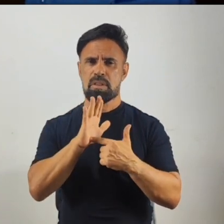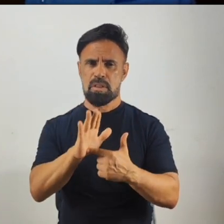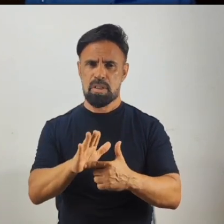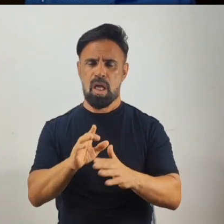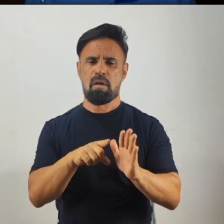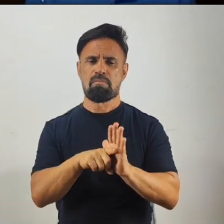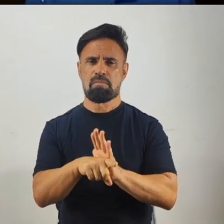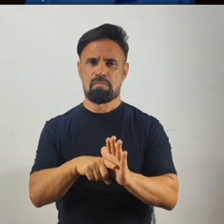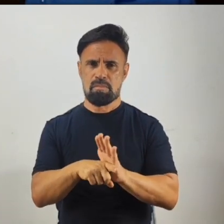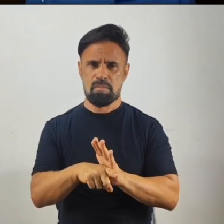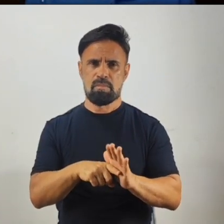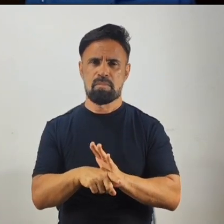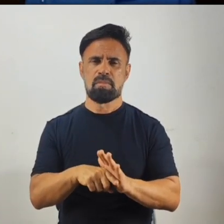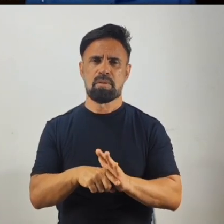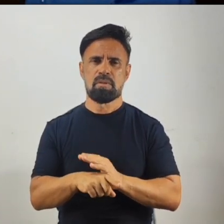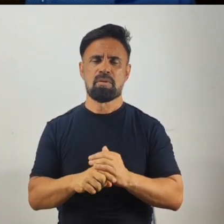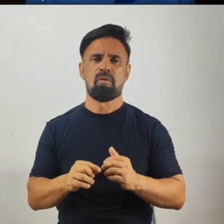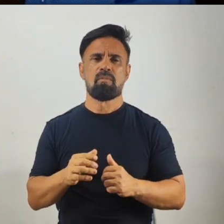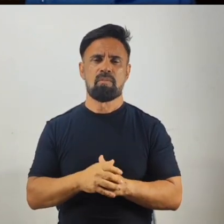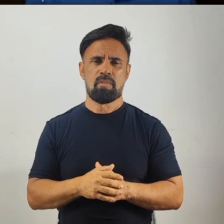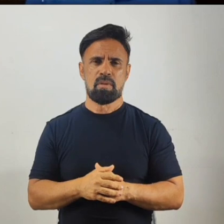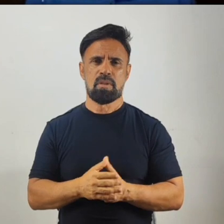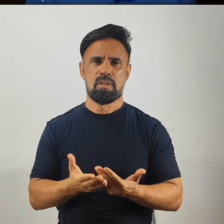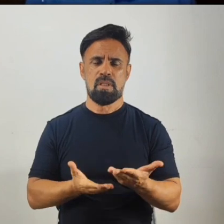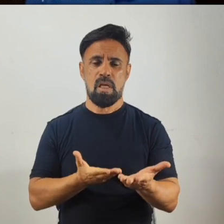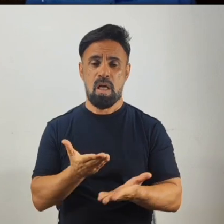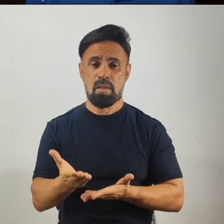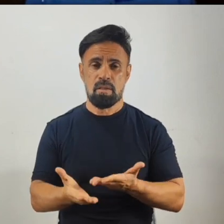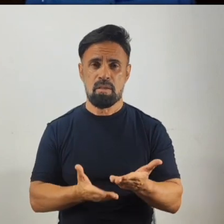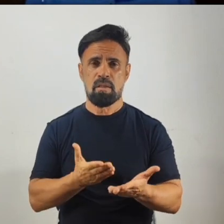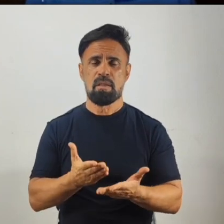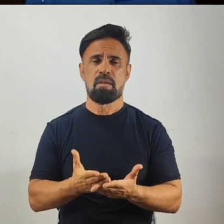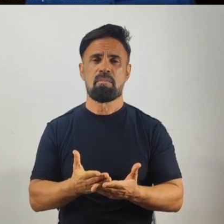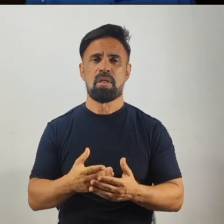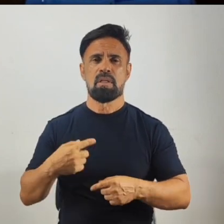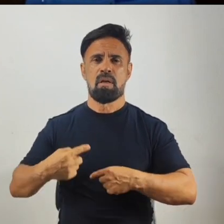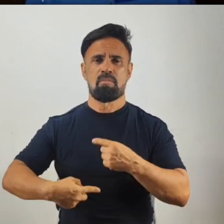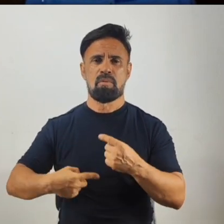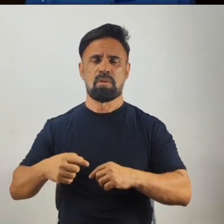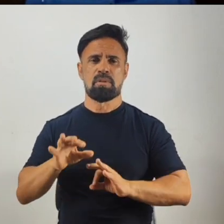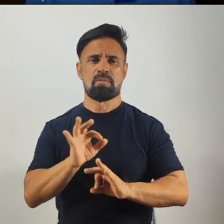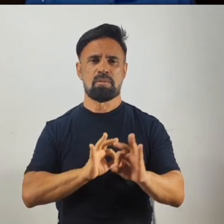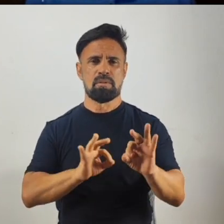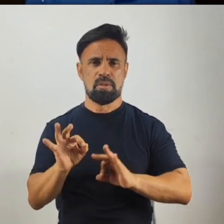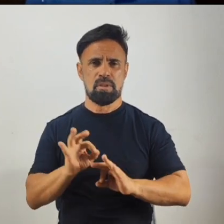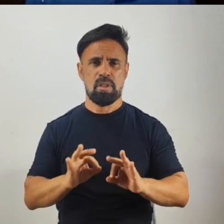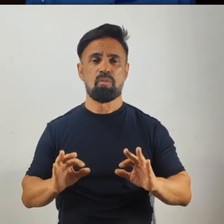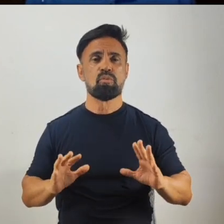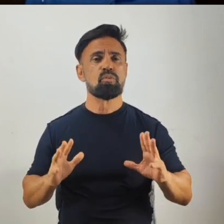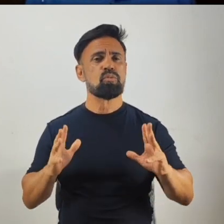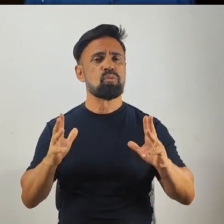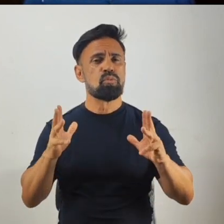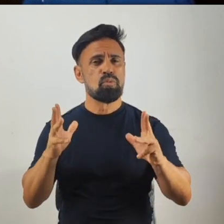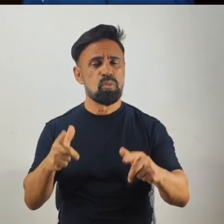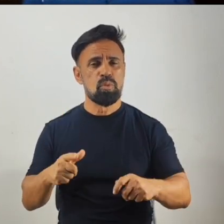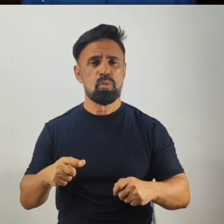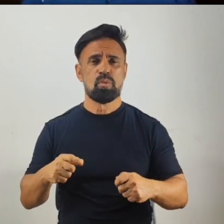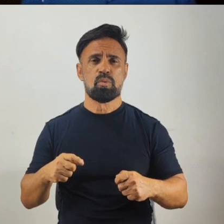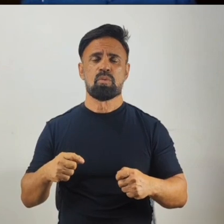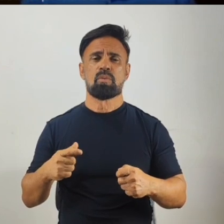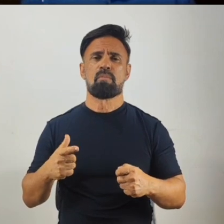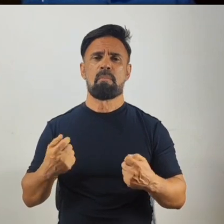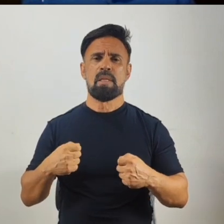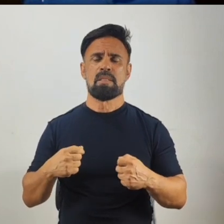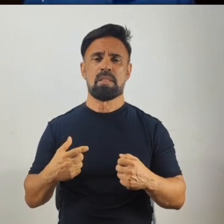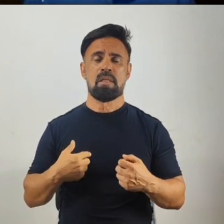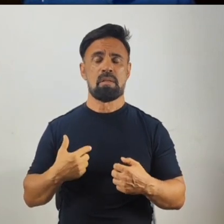evidências científicas, continuidade e atendimento às políticas organizacionais. Então, tudo o